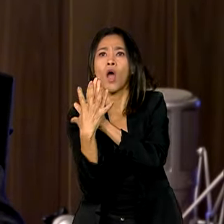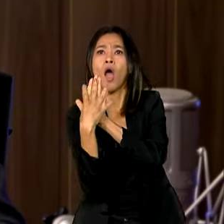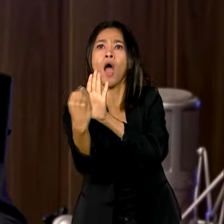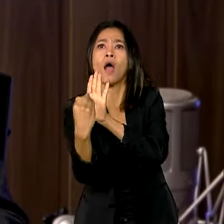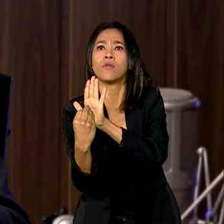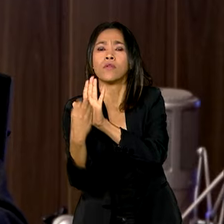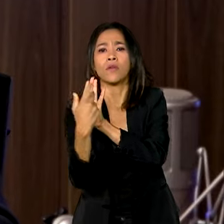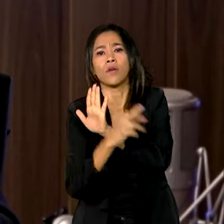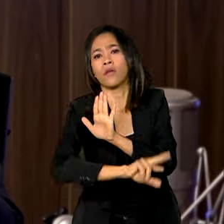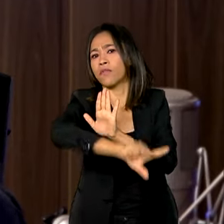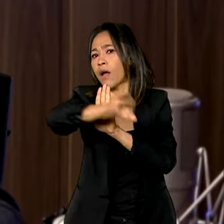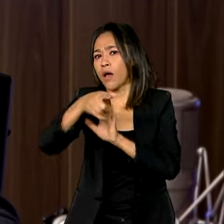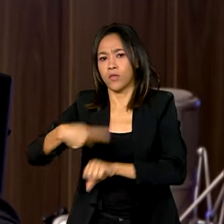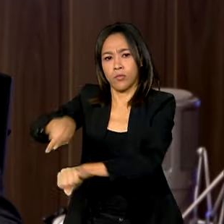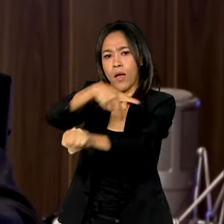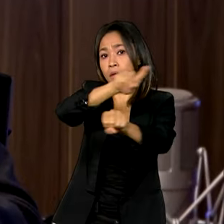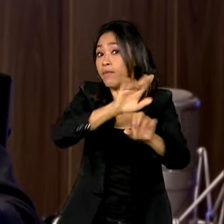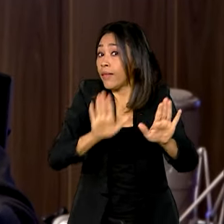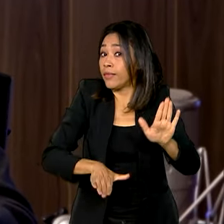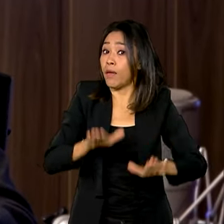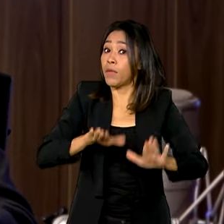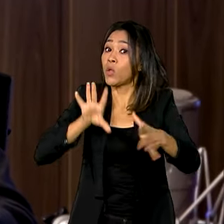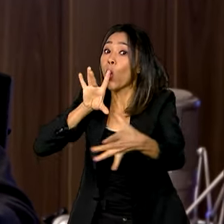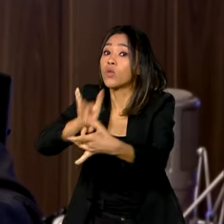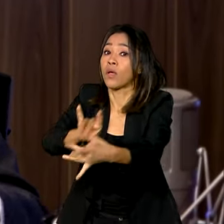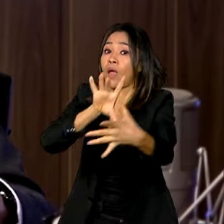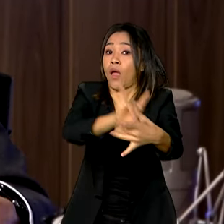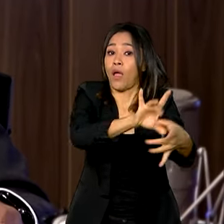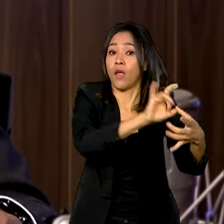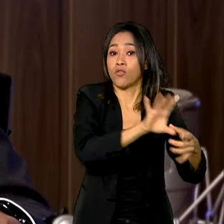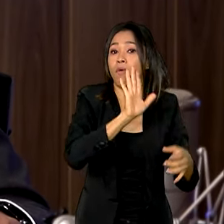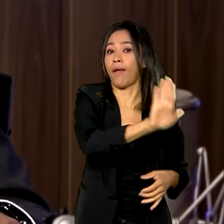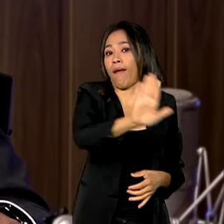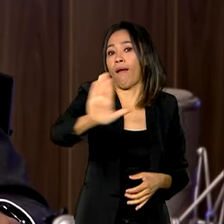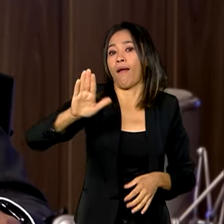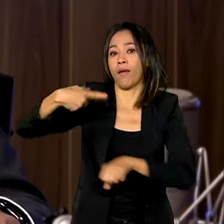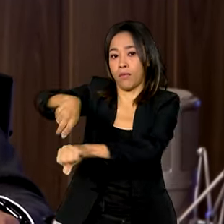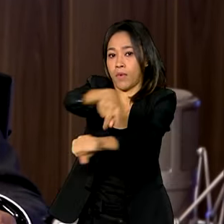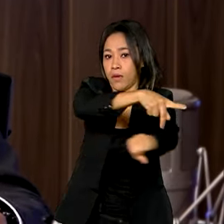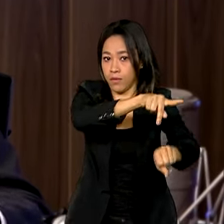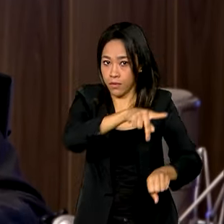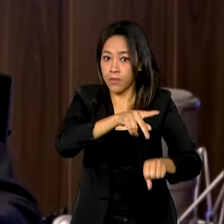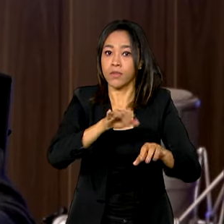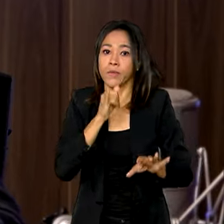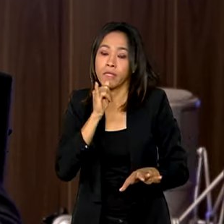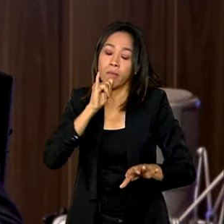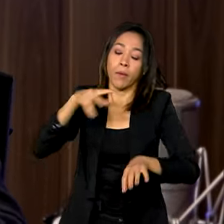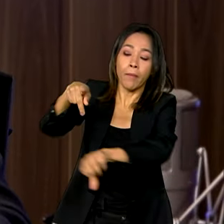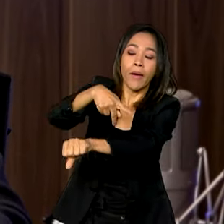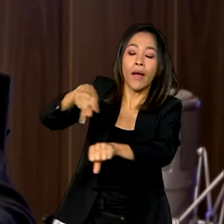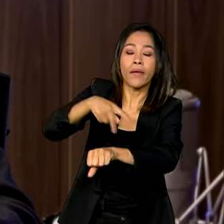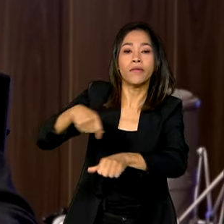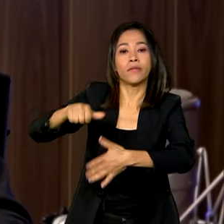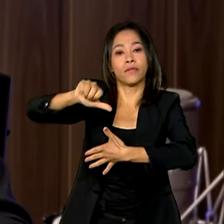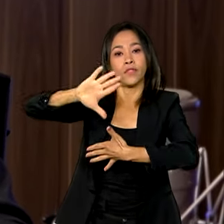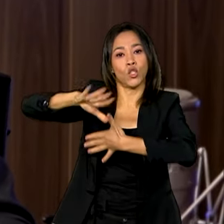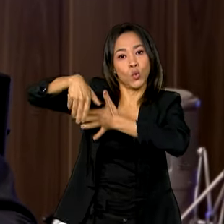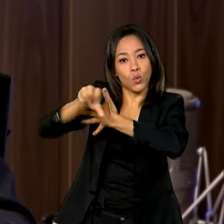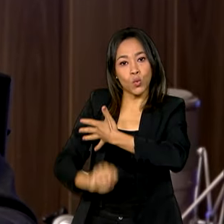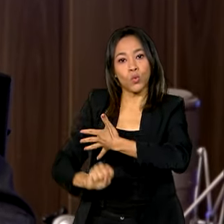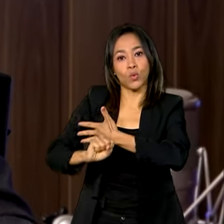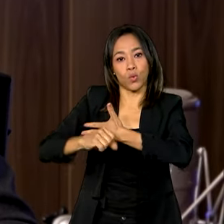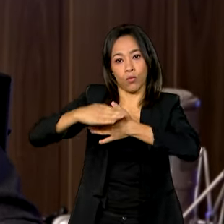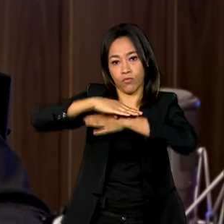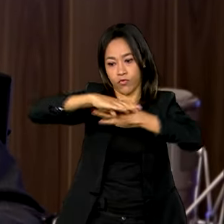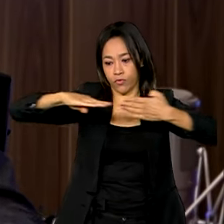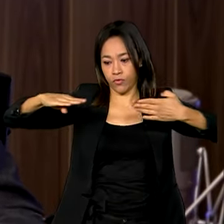países dependendo da realidade por exemplo os eventos que acontecem eh nos países sul-americanos então eles